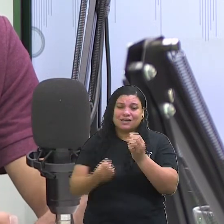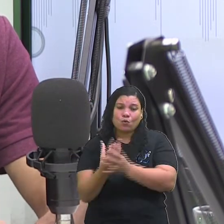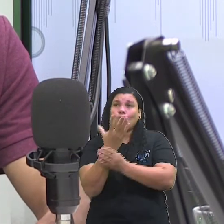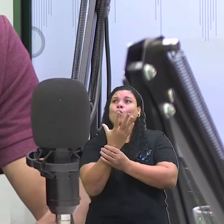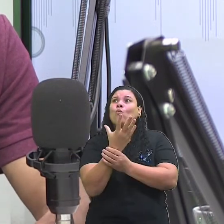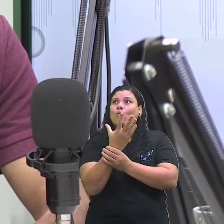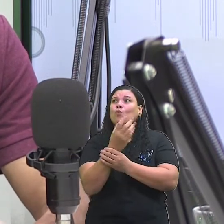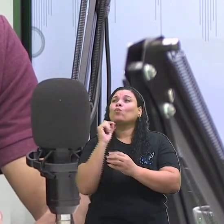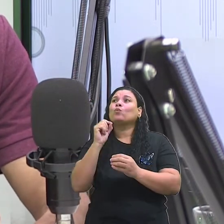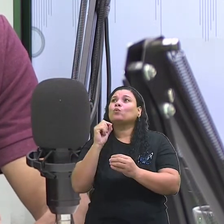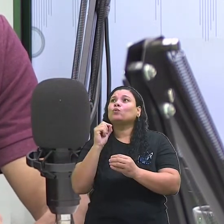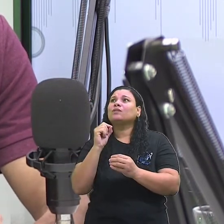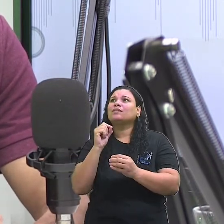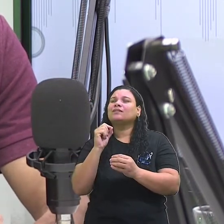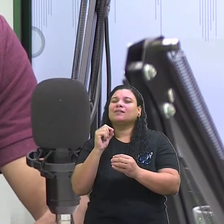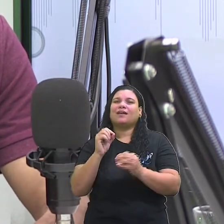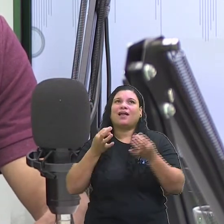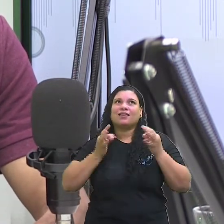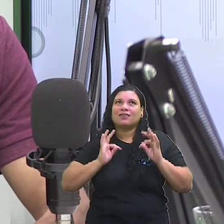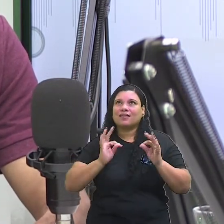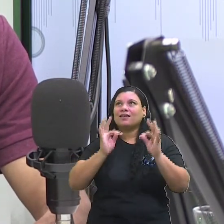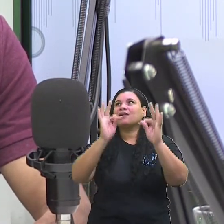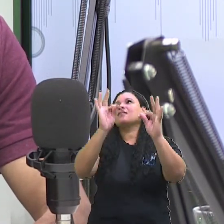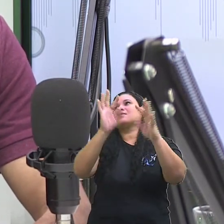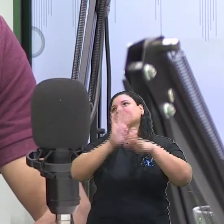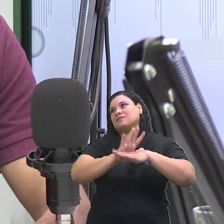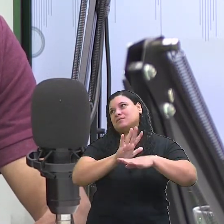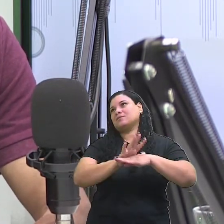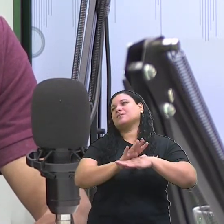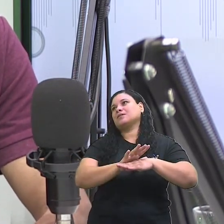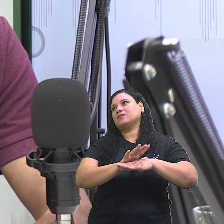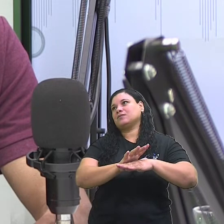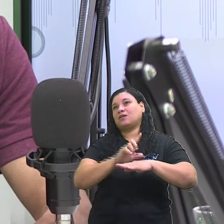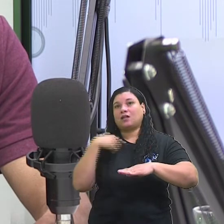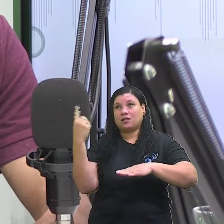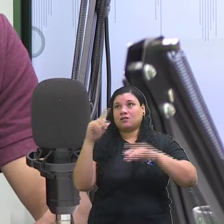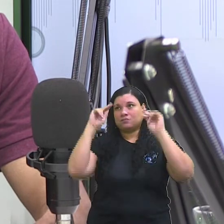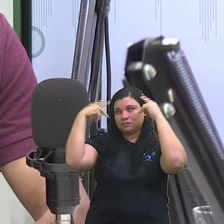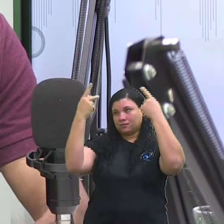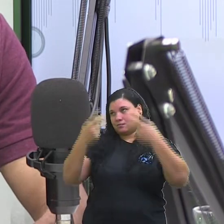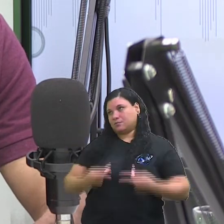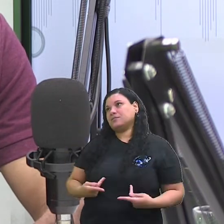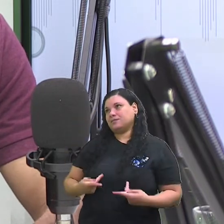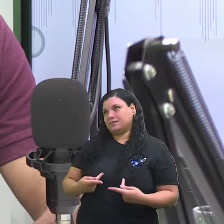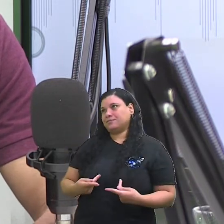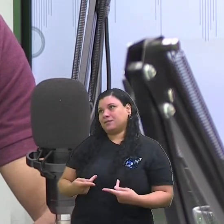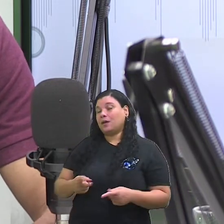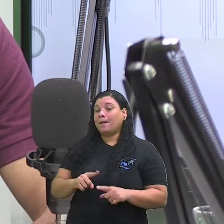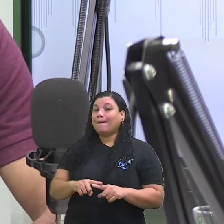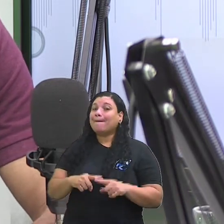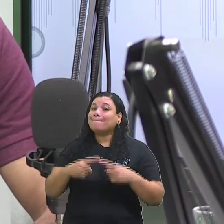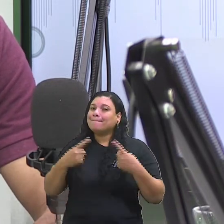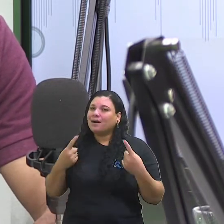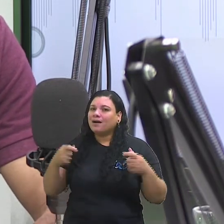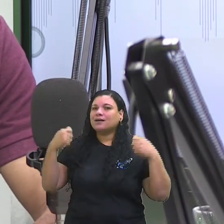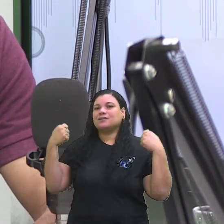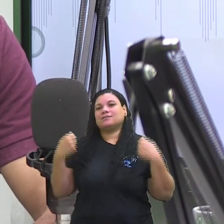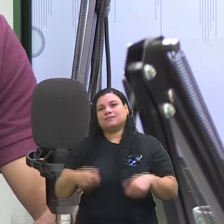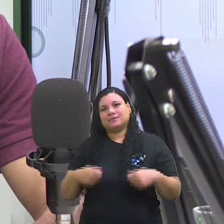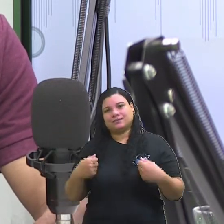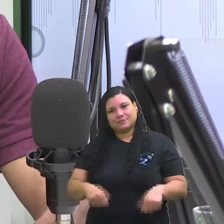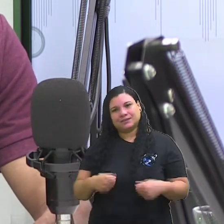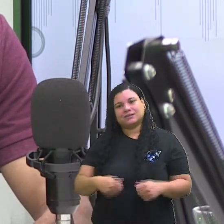essa ressalva inicialmente, é bom que nós também digamos a seguinte coisa. Infelizmente, o mau uso das tecnologias tem